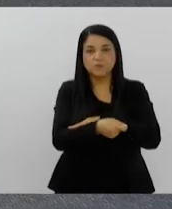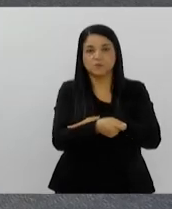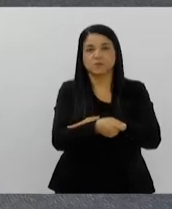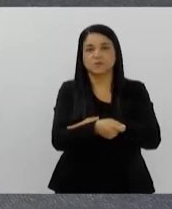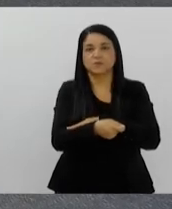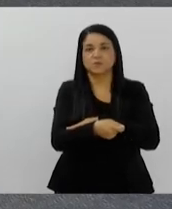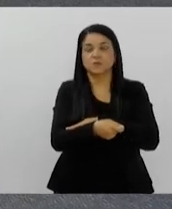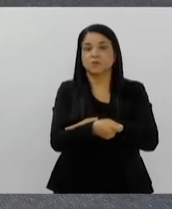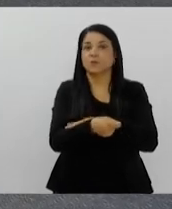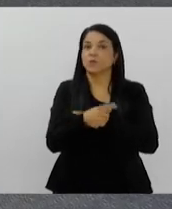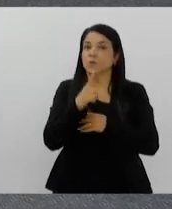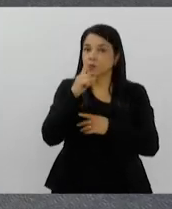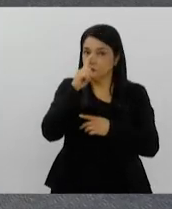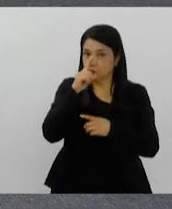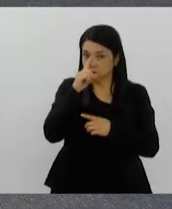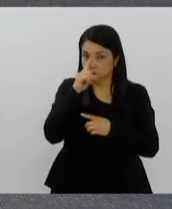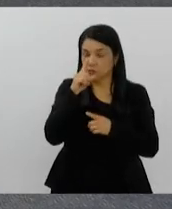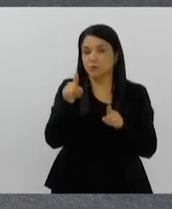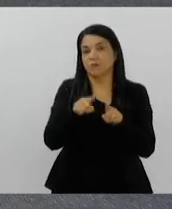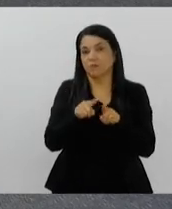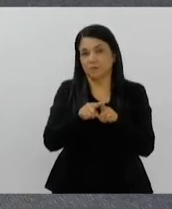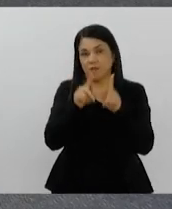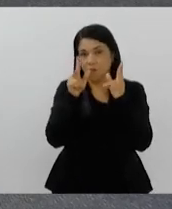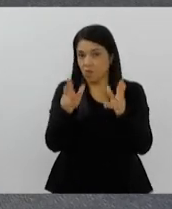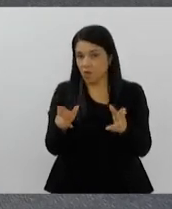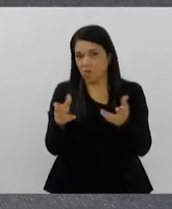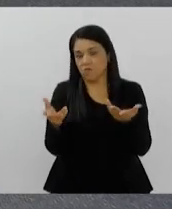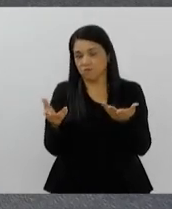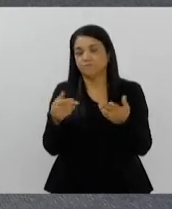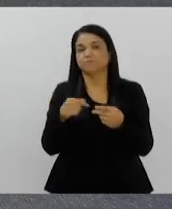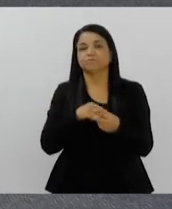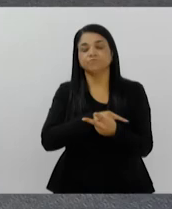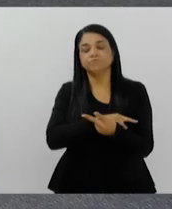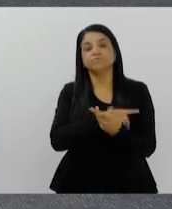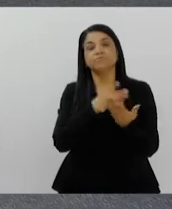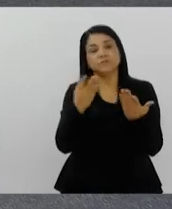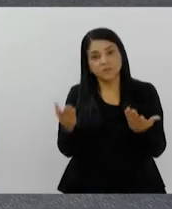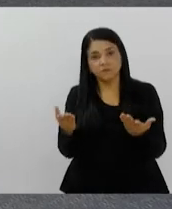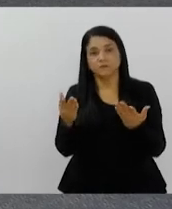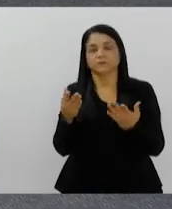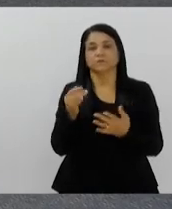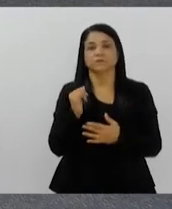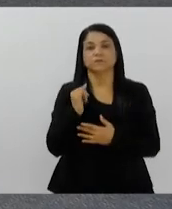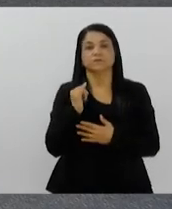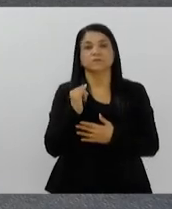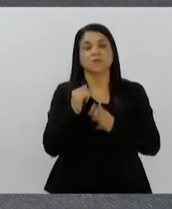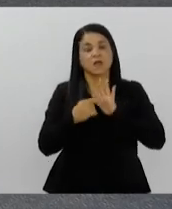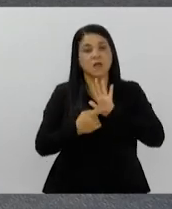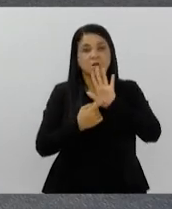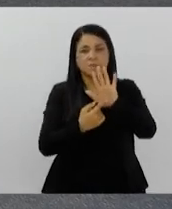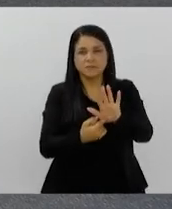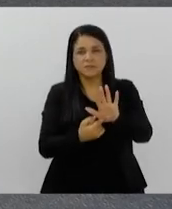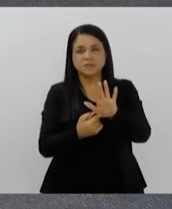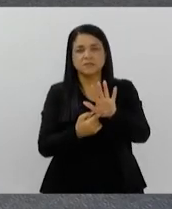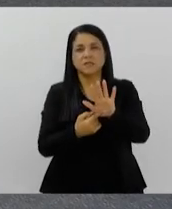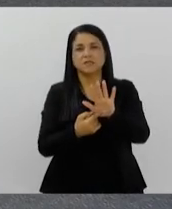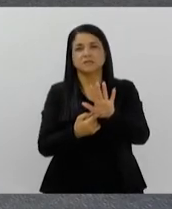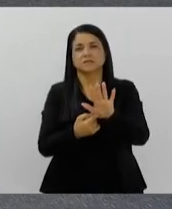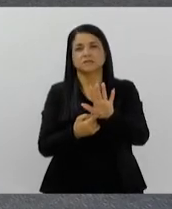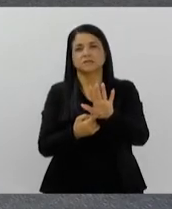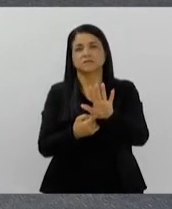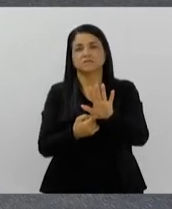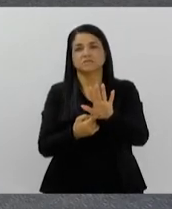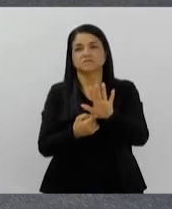é o risco. Então, esse primeiro a parte. Assim posto, apresentei esses dias,